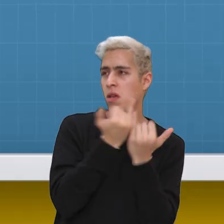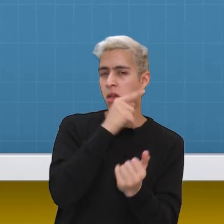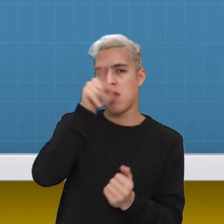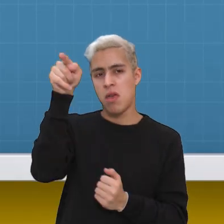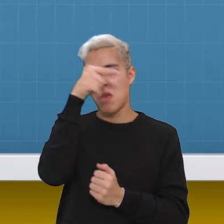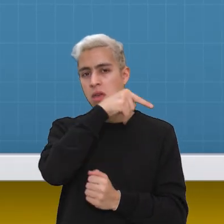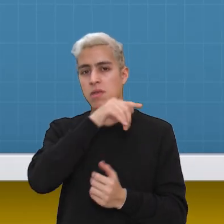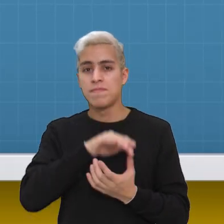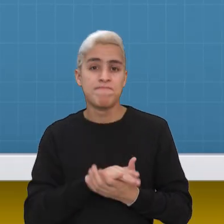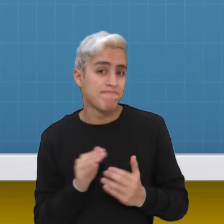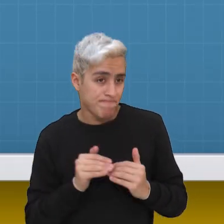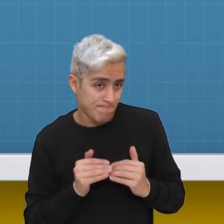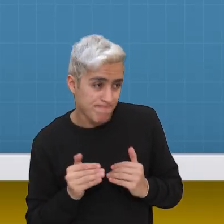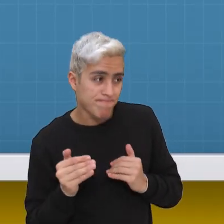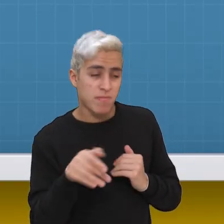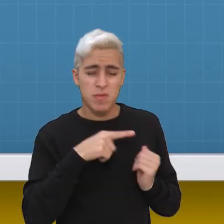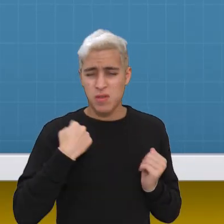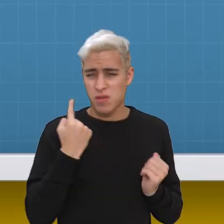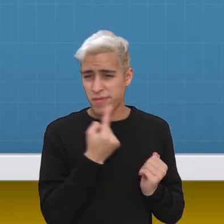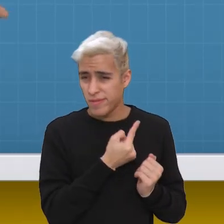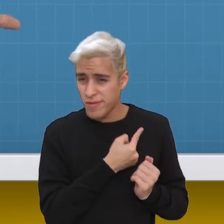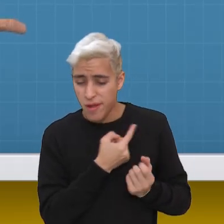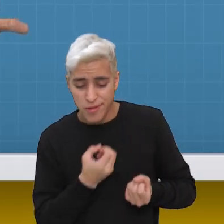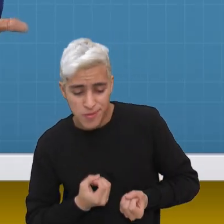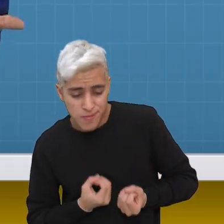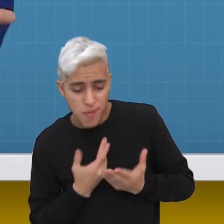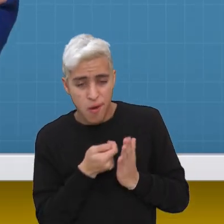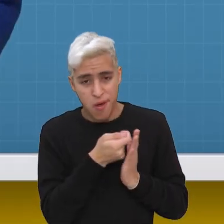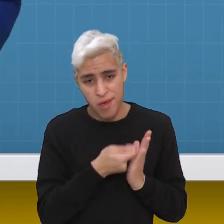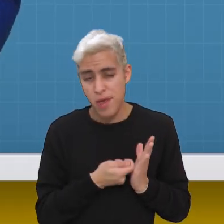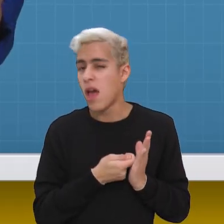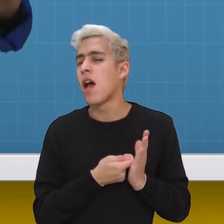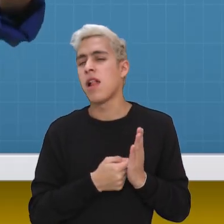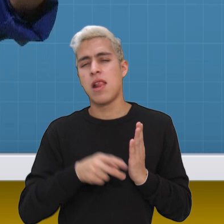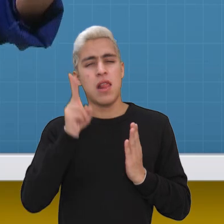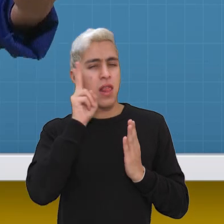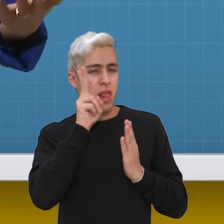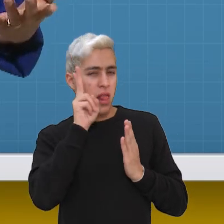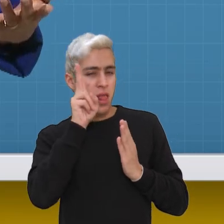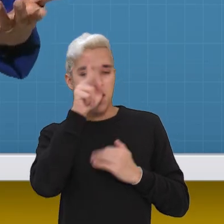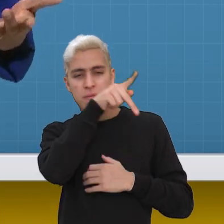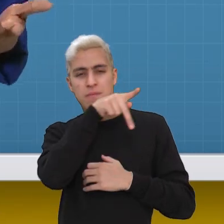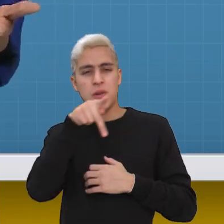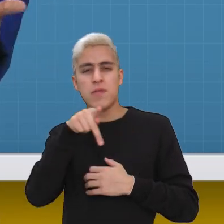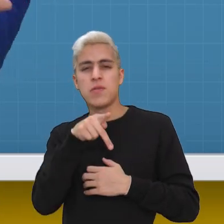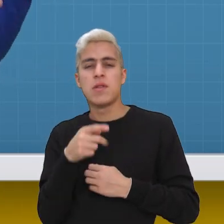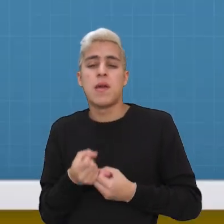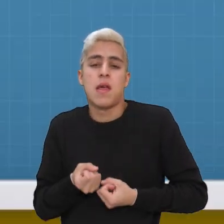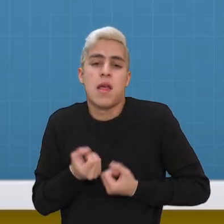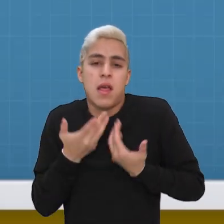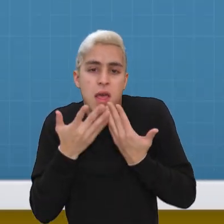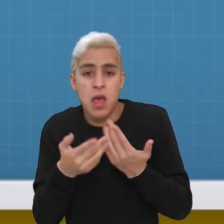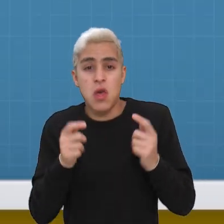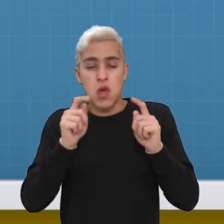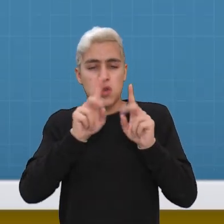Ótimo. Na sequência, para nós fazermos um poema, lembra que a professora falou